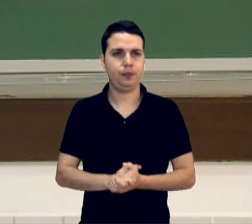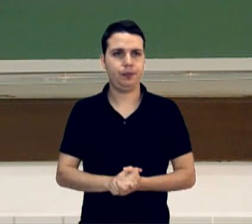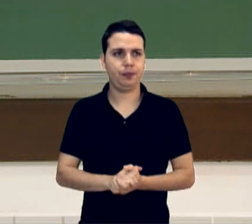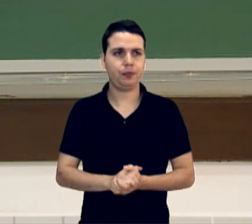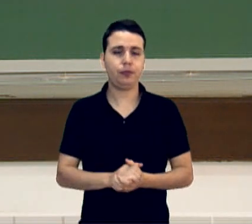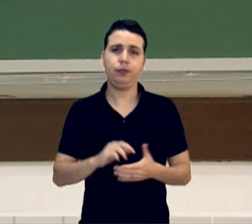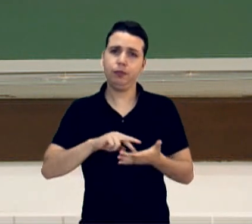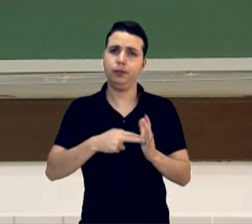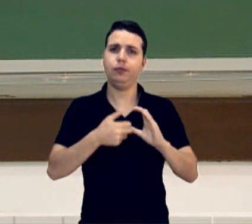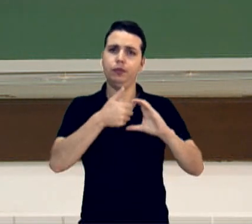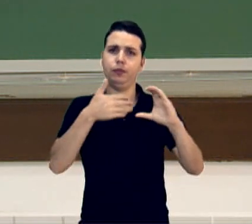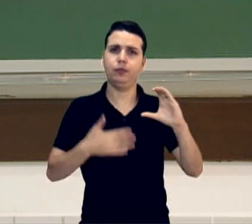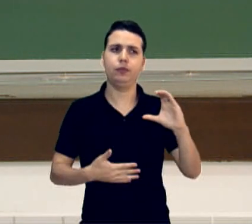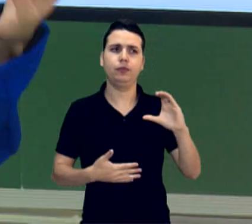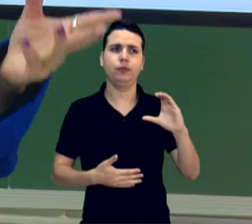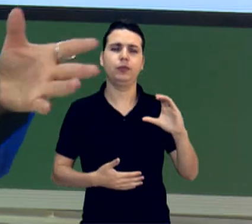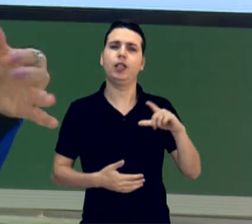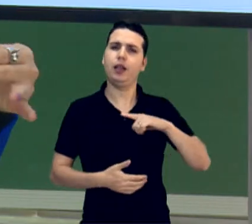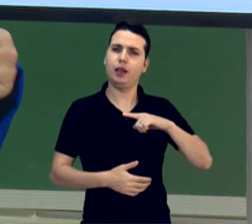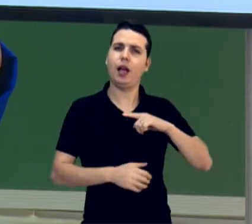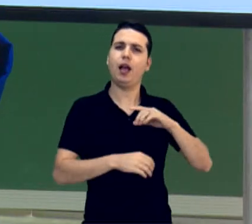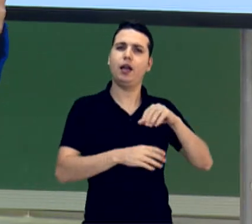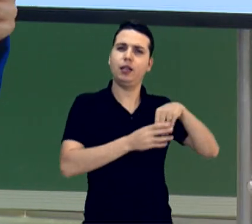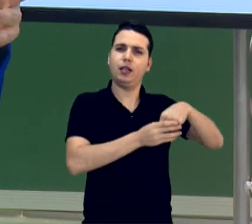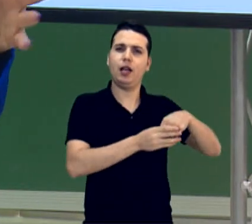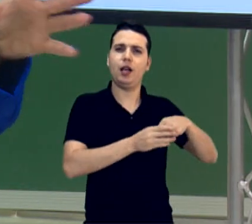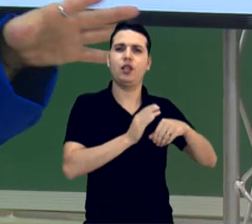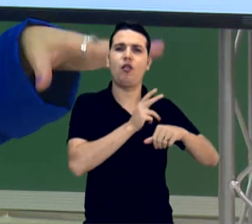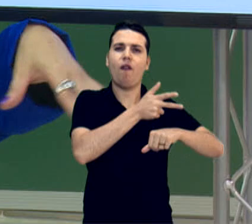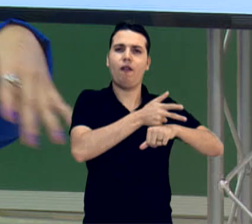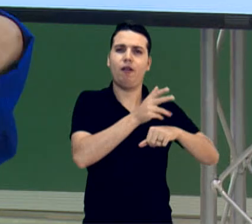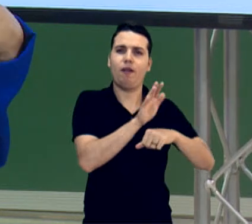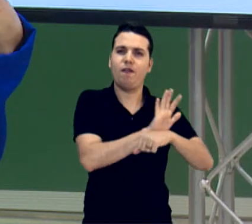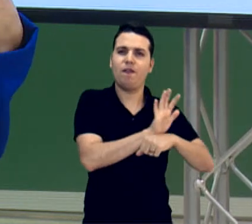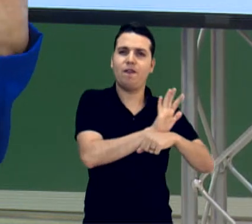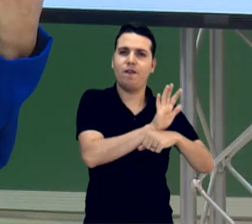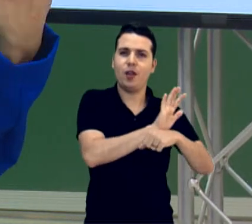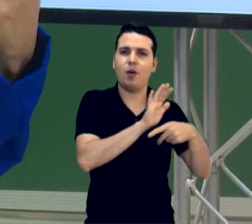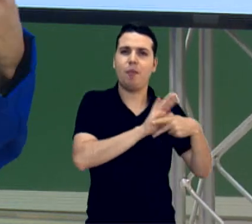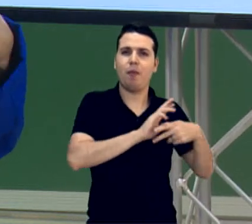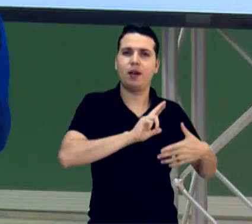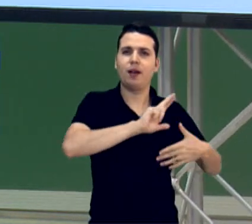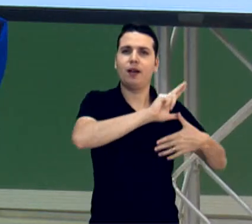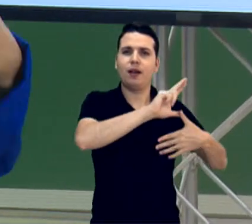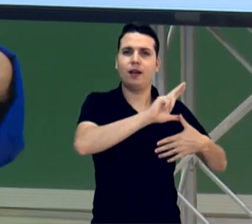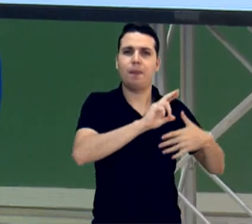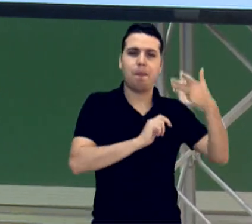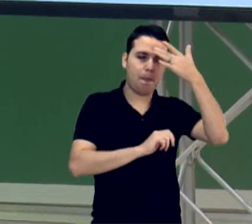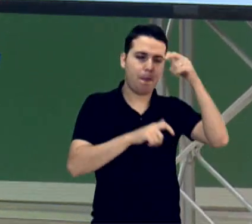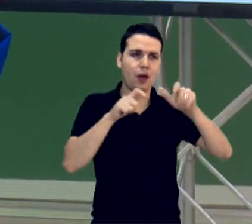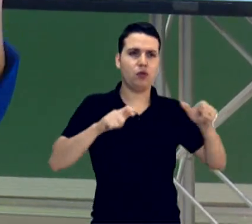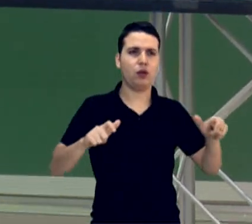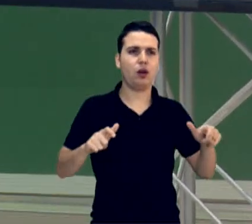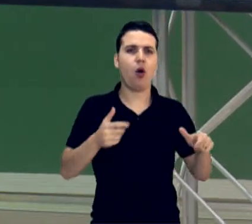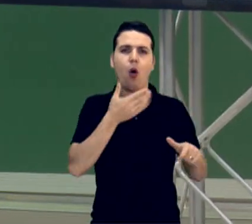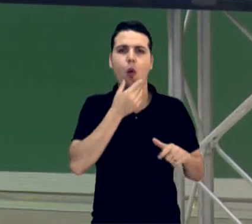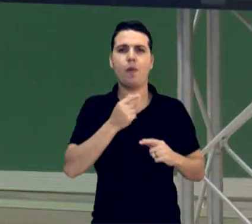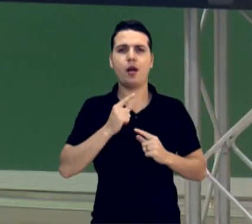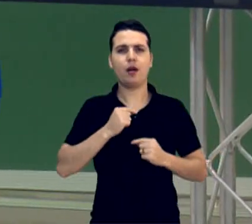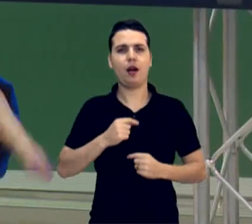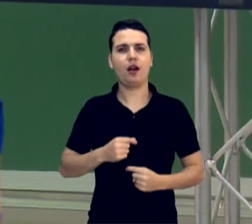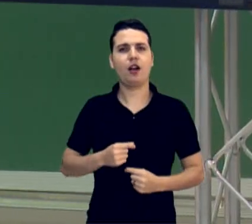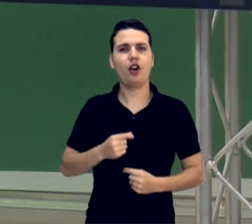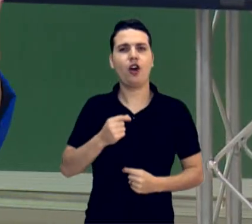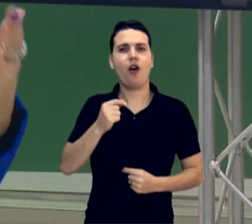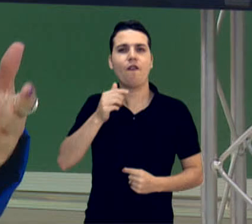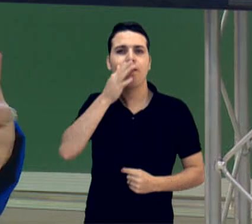bem característico, aparece nos filmes latinos, aquelas pessoas com camisas, os homens com camisa bem